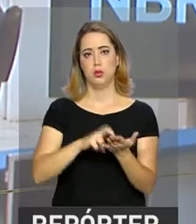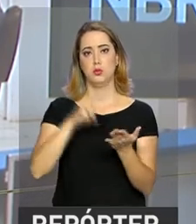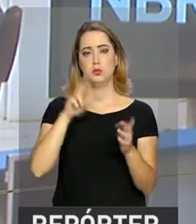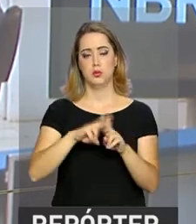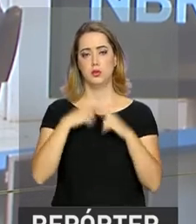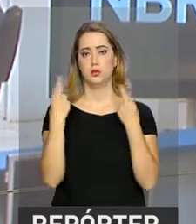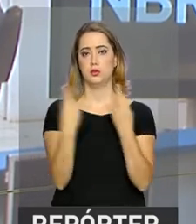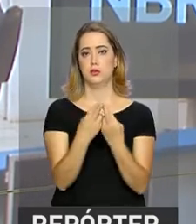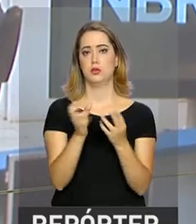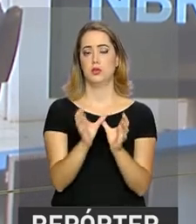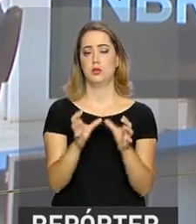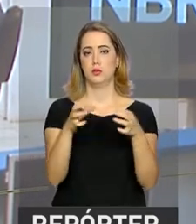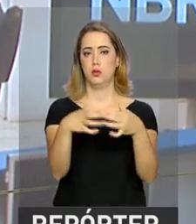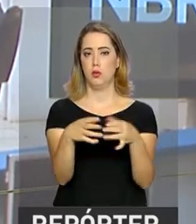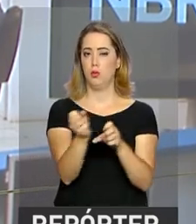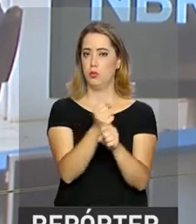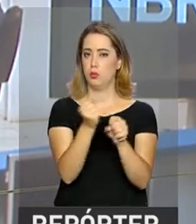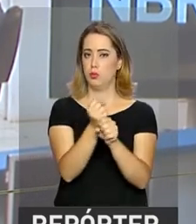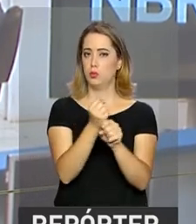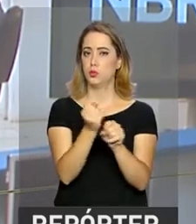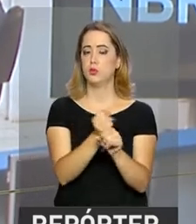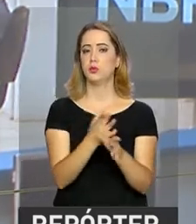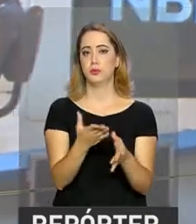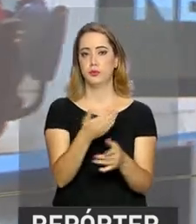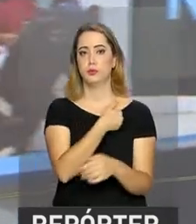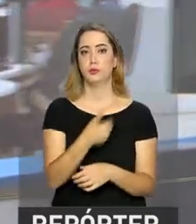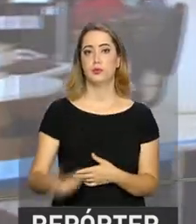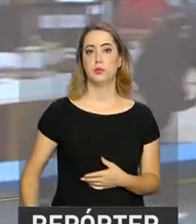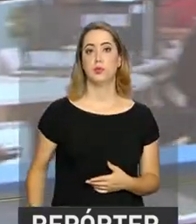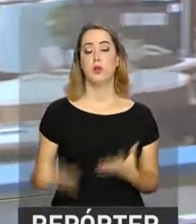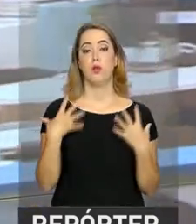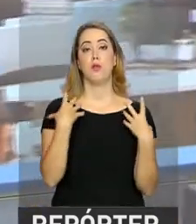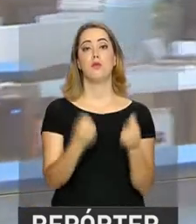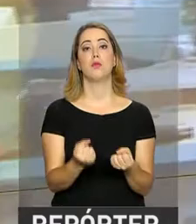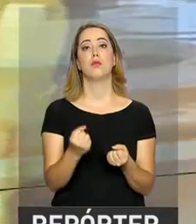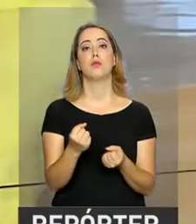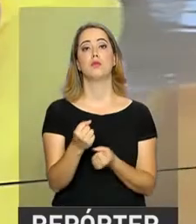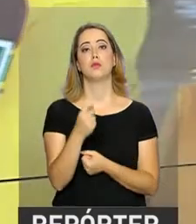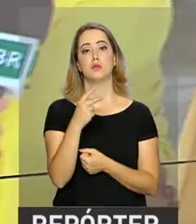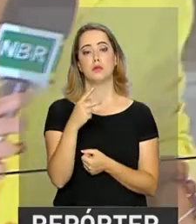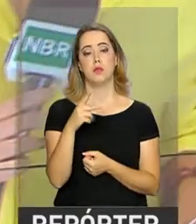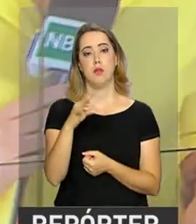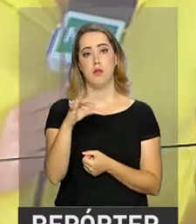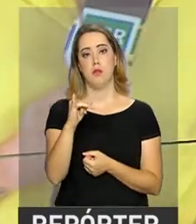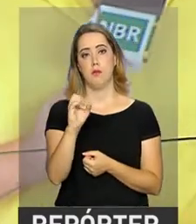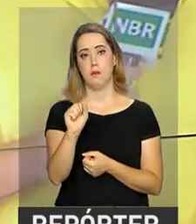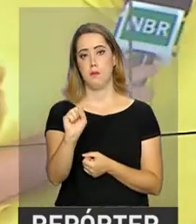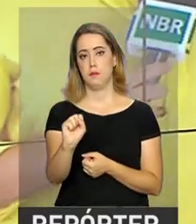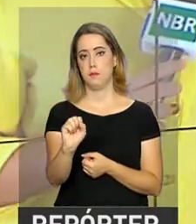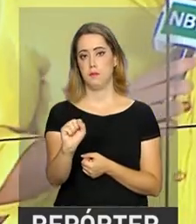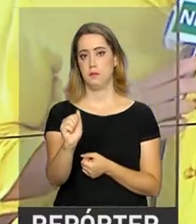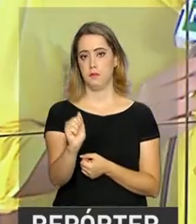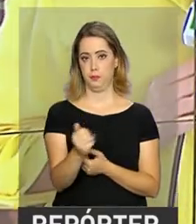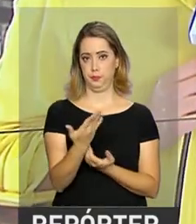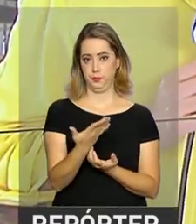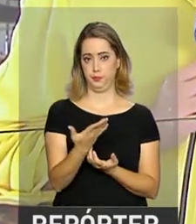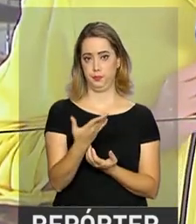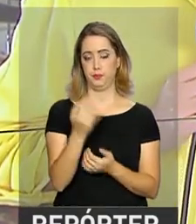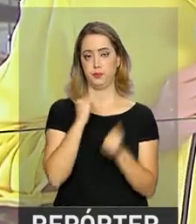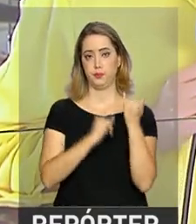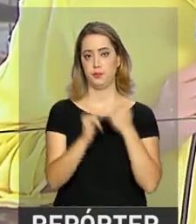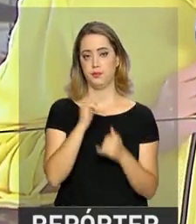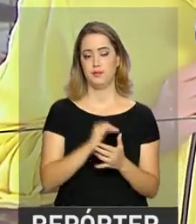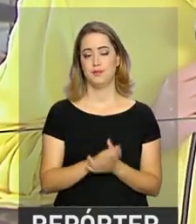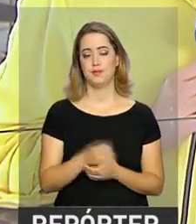do governo vamos então agora ao vivo conversar com a repórter thaíssa dias que tem as informações do agente ao vivo